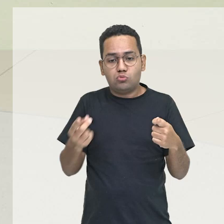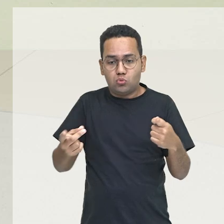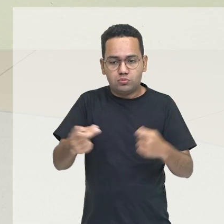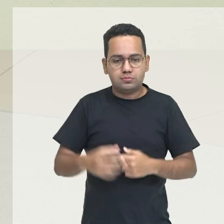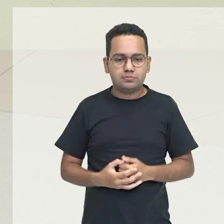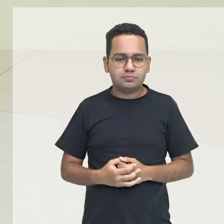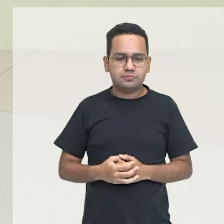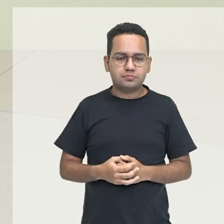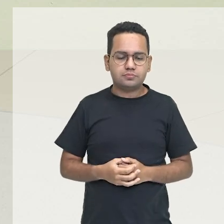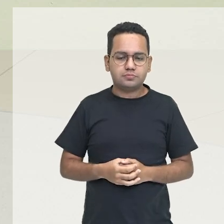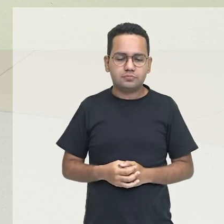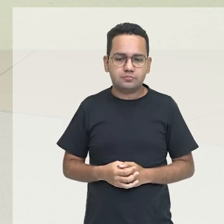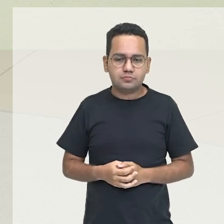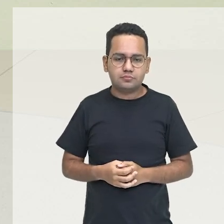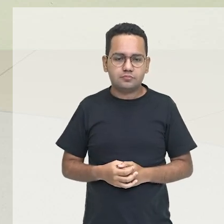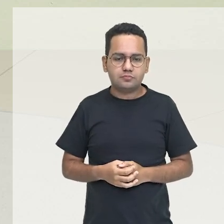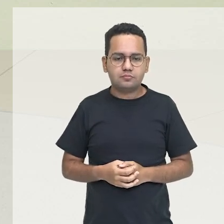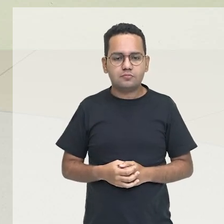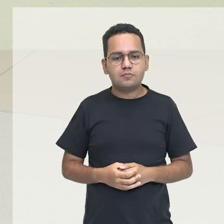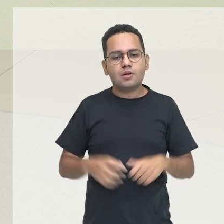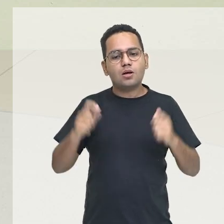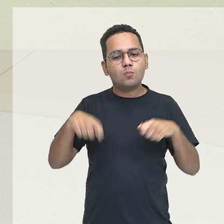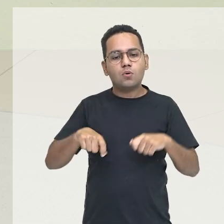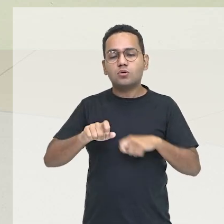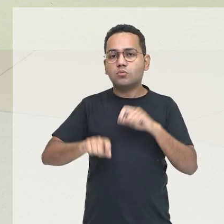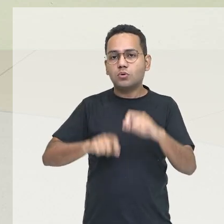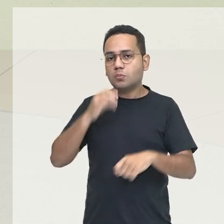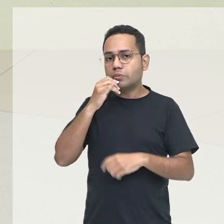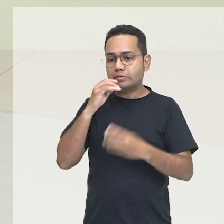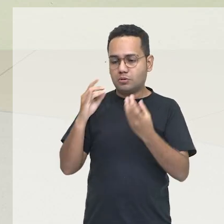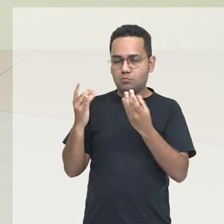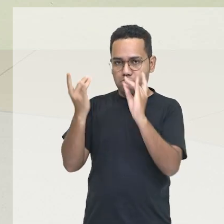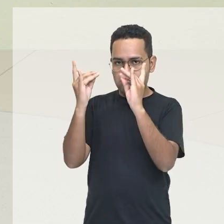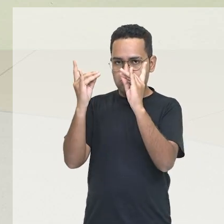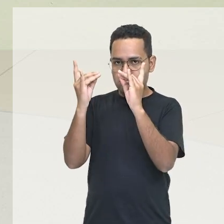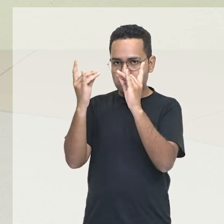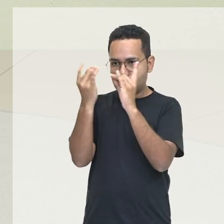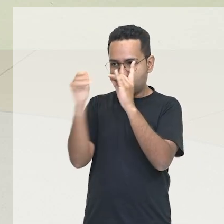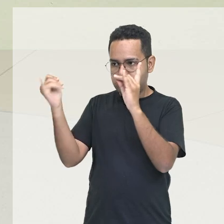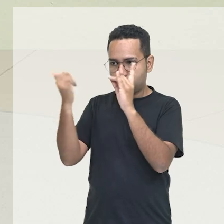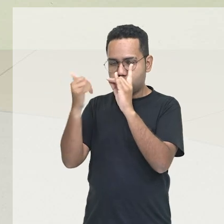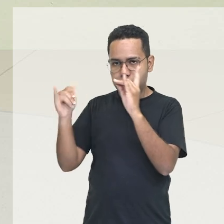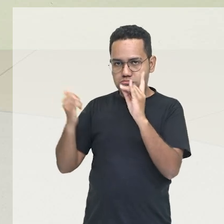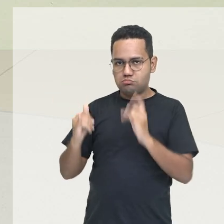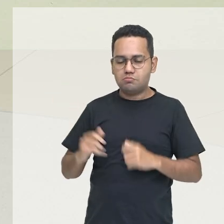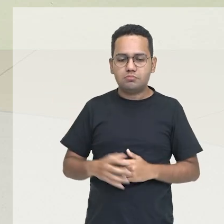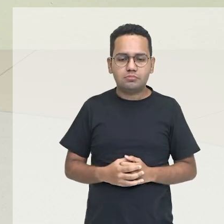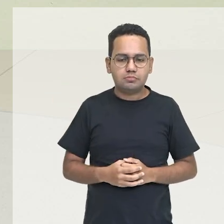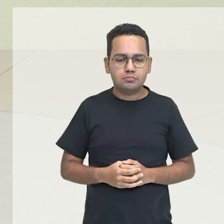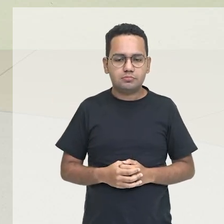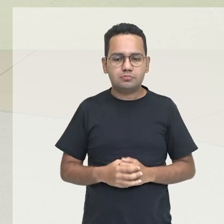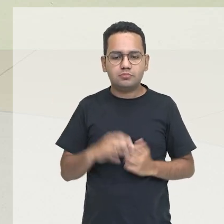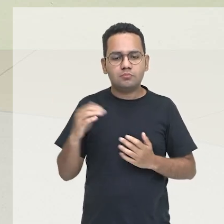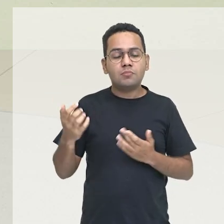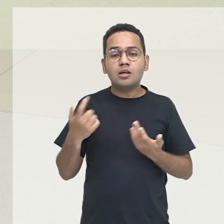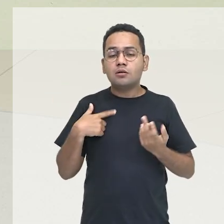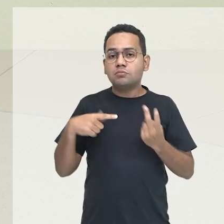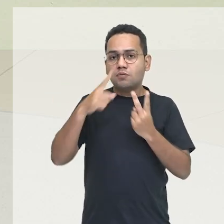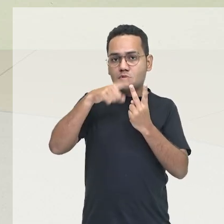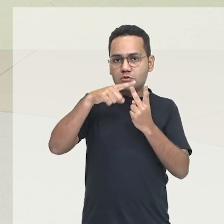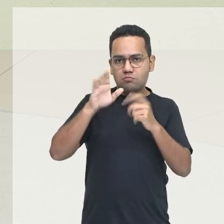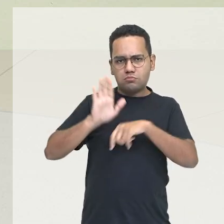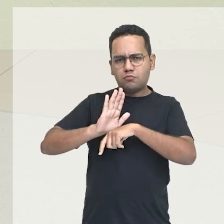que ela seja lançada na rede da distribuidora de energia. O que quer dizer isso? É como nós vimos no segundo